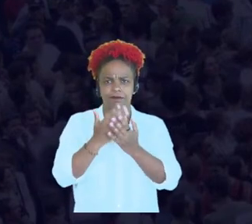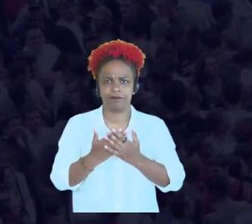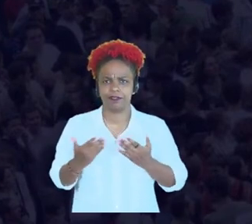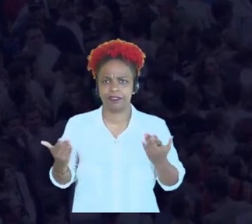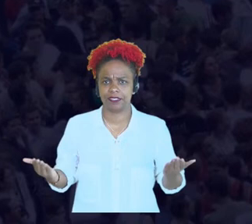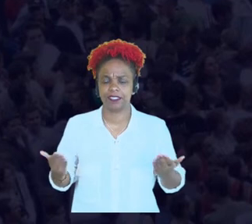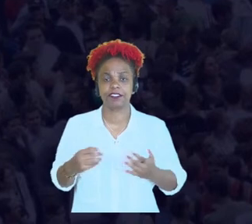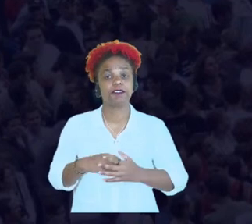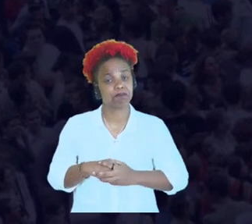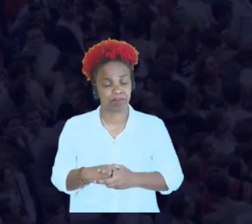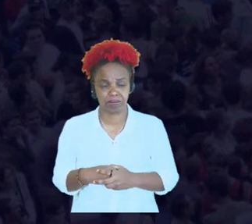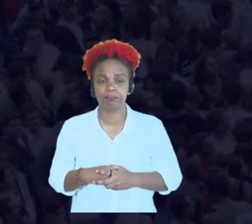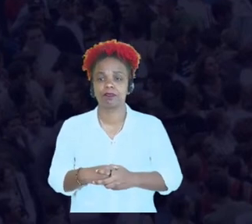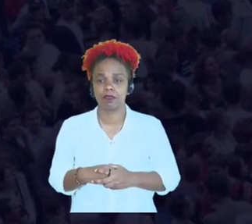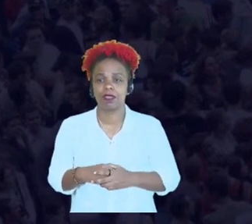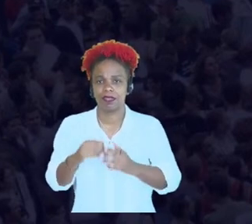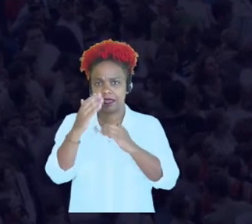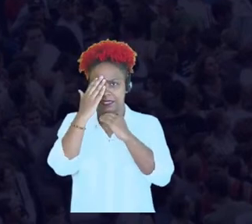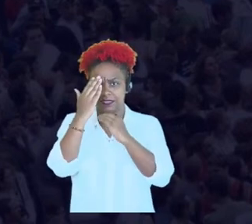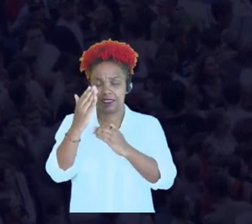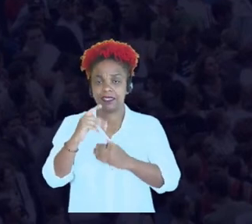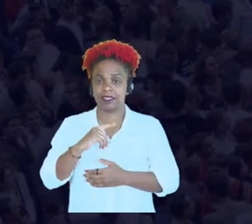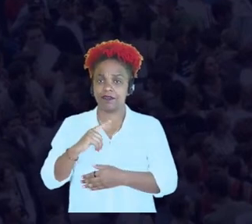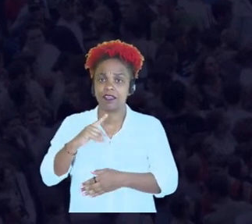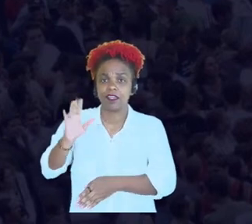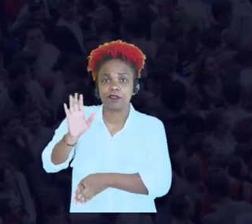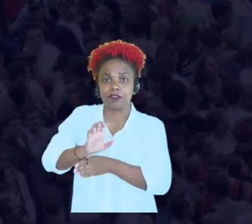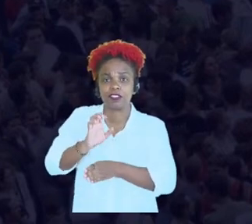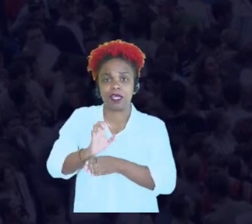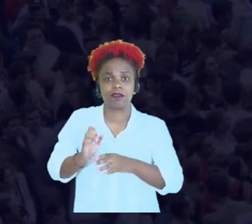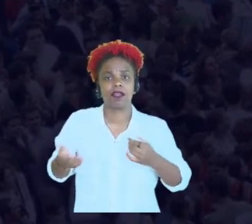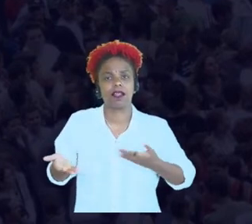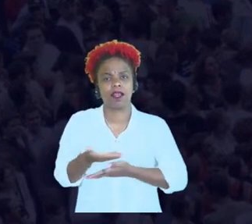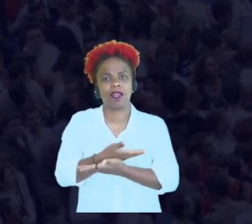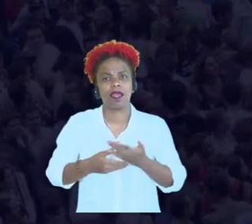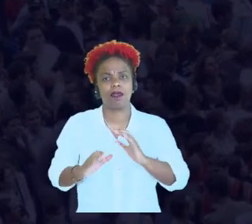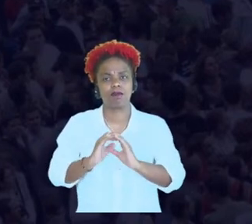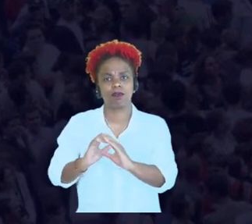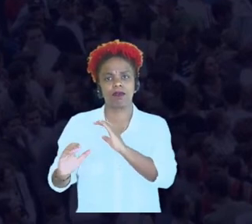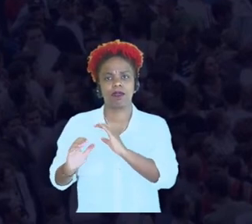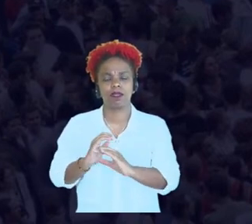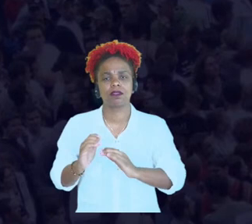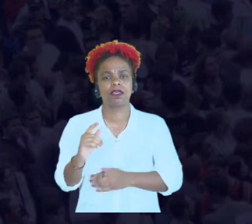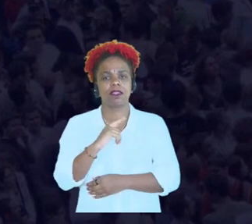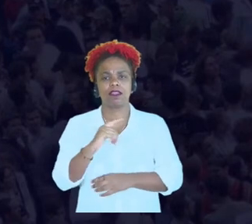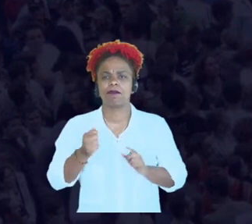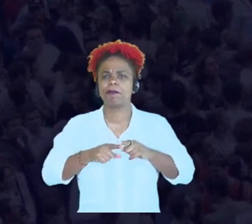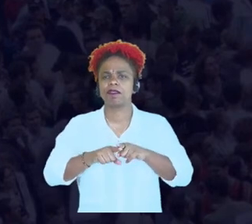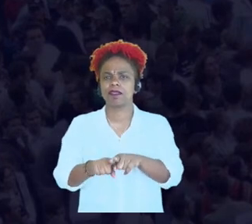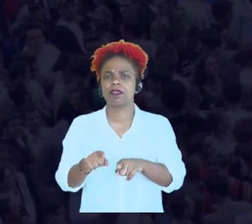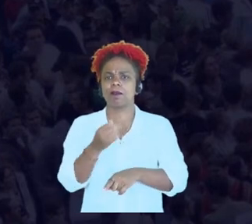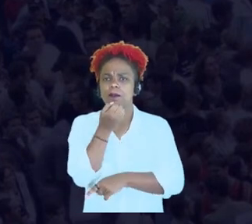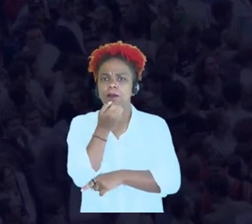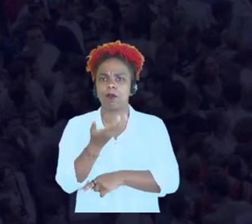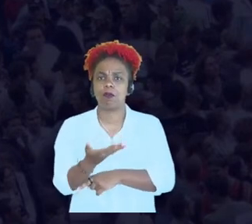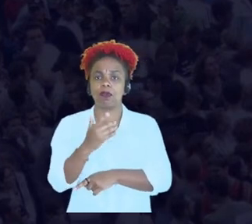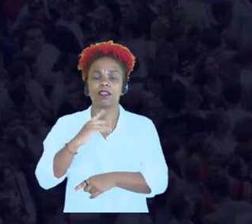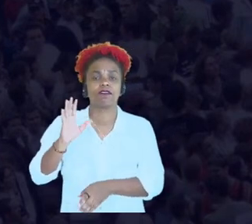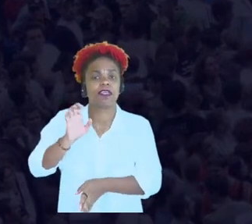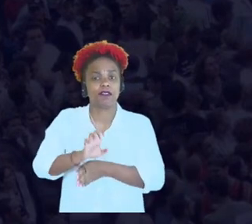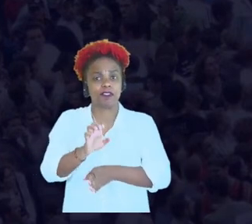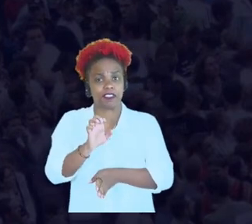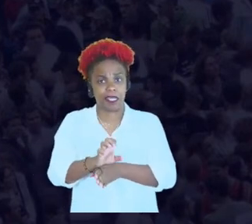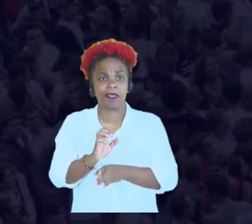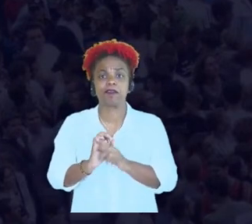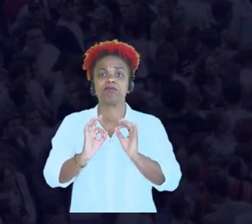pessoal do Estadão que compartilhou comigo esse infográfico. A gente tem uma parceria boa com o Estadão e